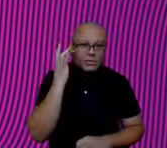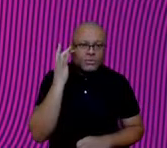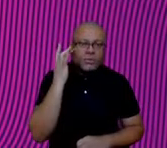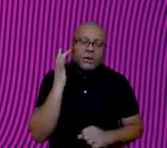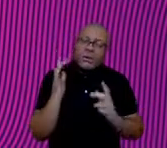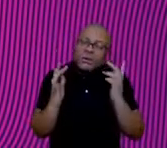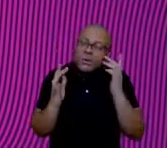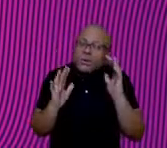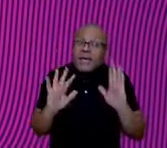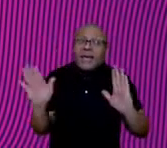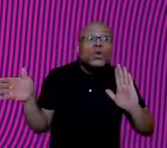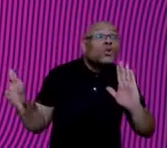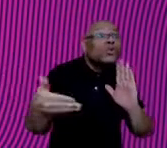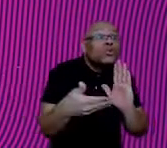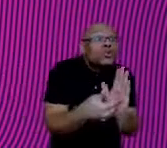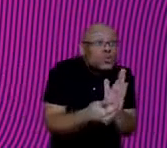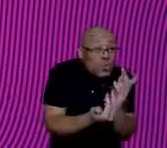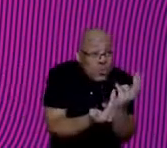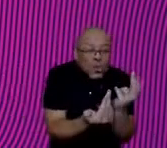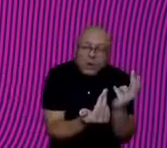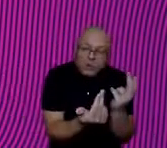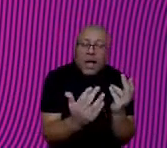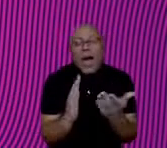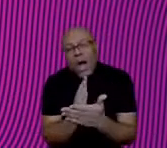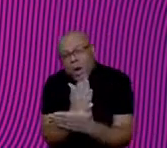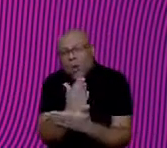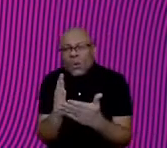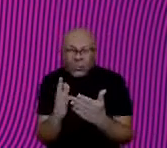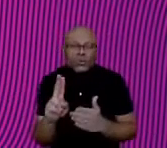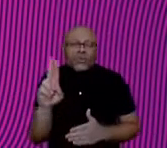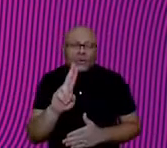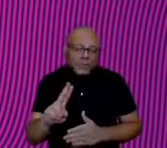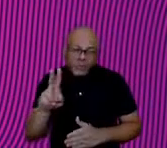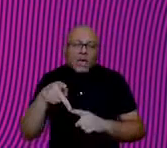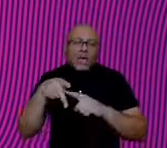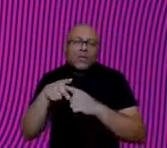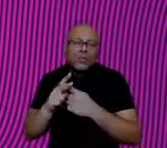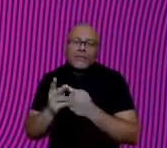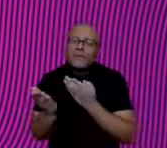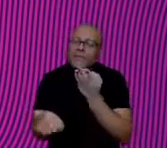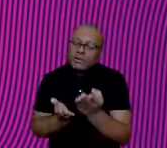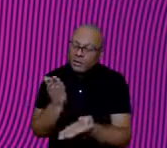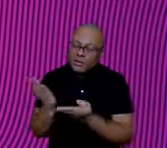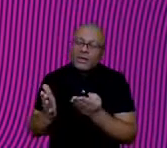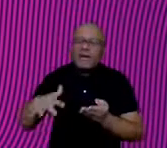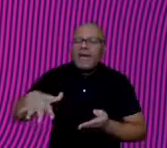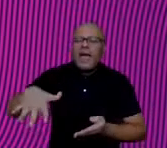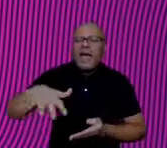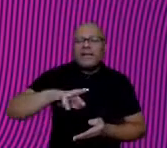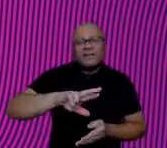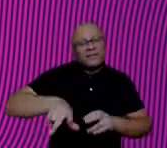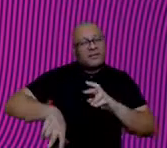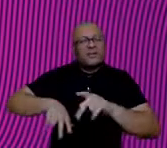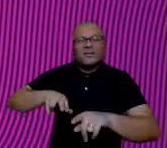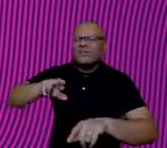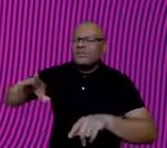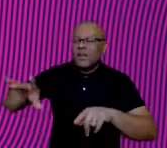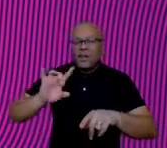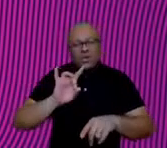falado hoje, ser incorporado aí no nosso arsenal terapêutico em várias áreas, né? Não só em distúrbios de movimento.